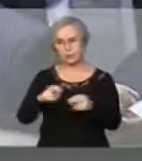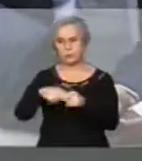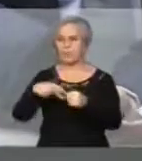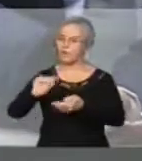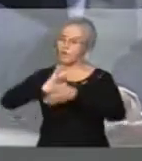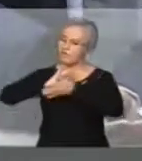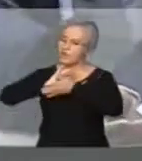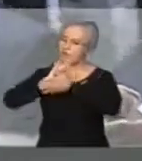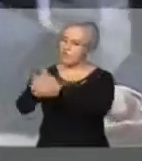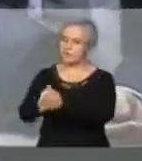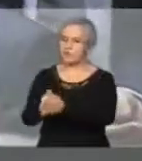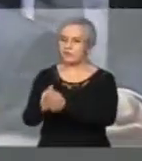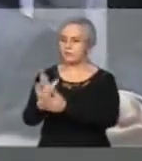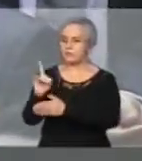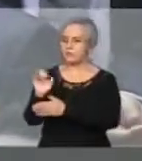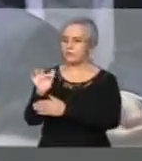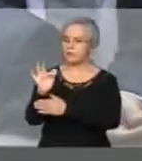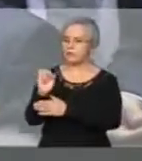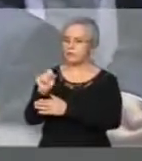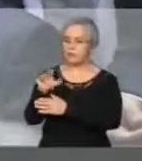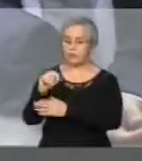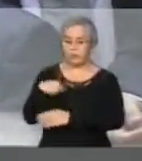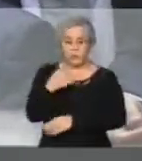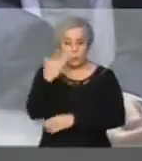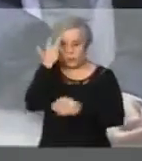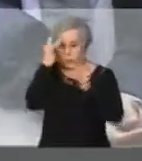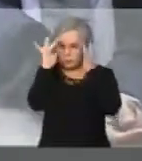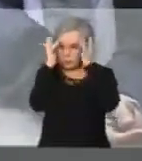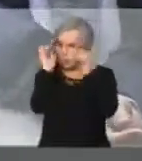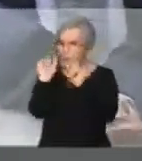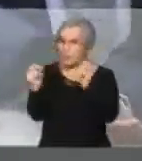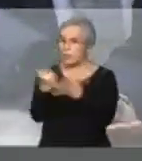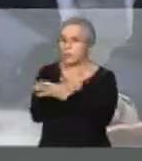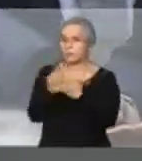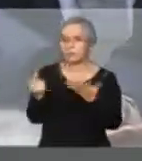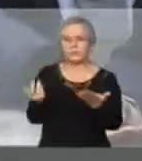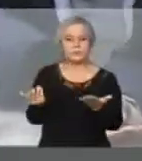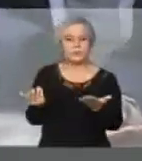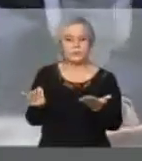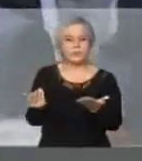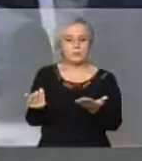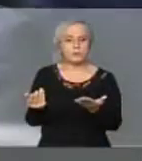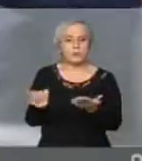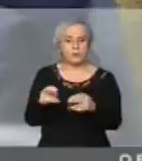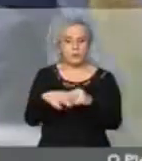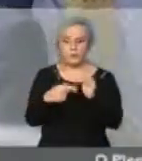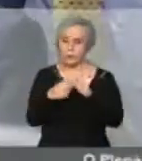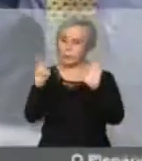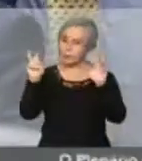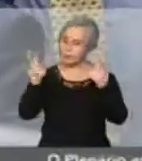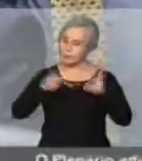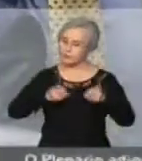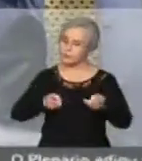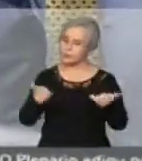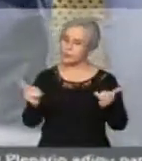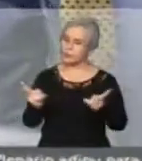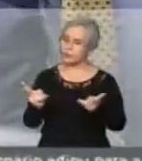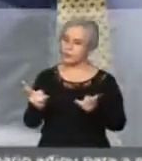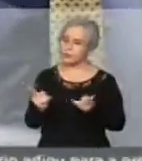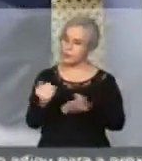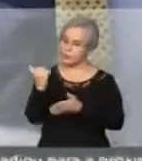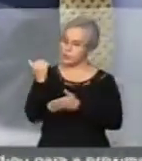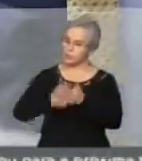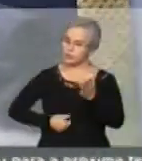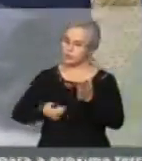não entendemos a razão da permanência desta matéria. Se ela